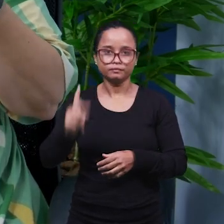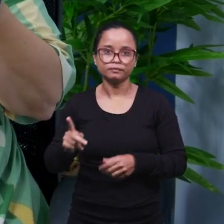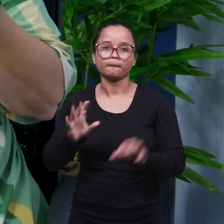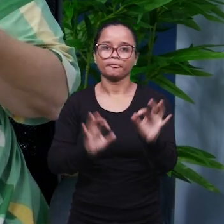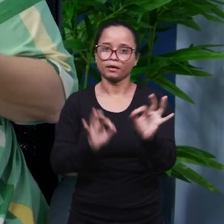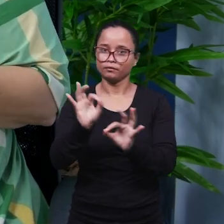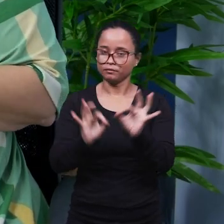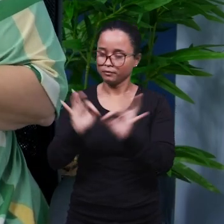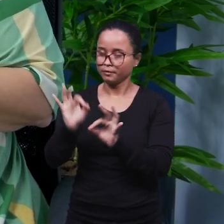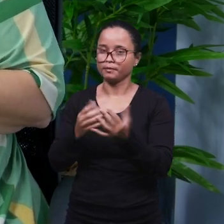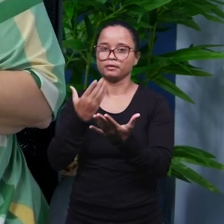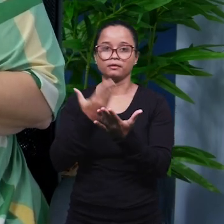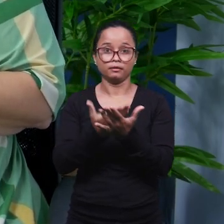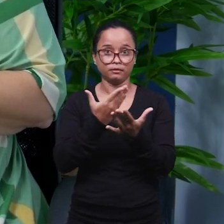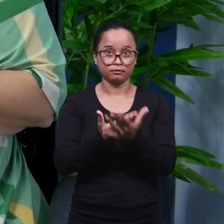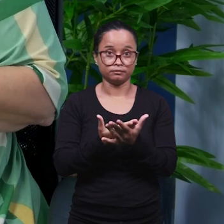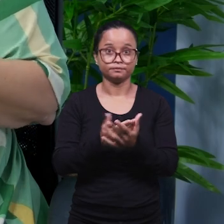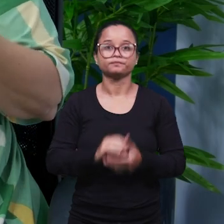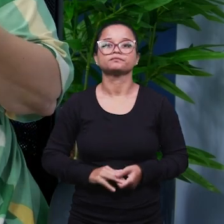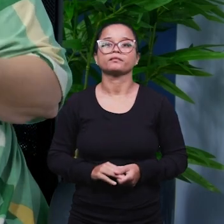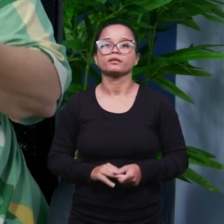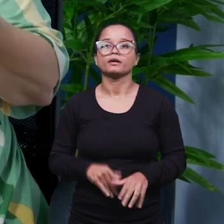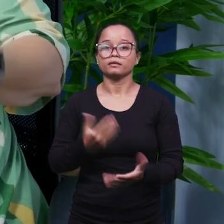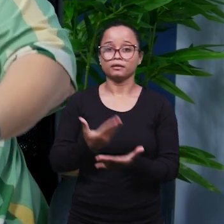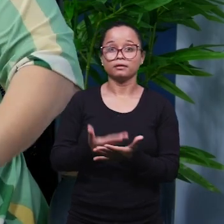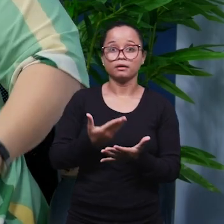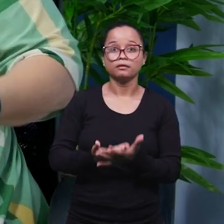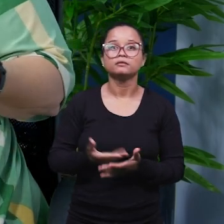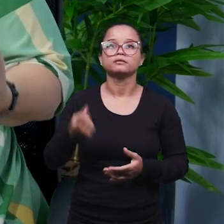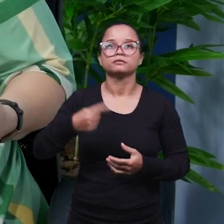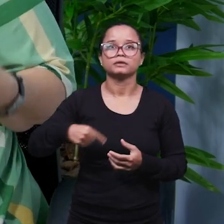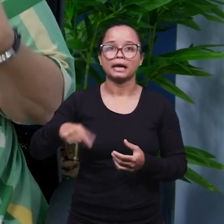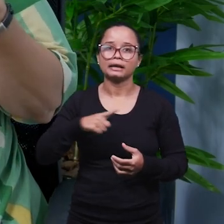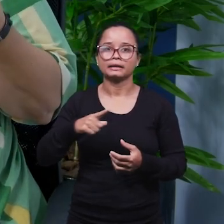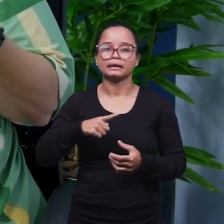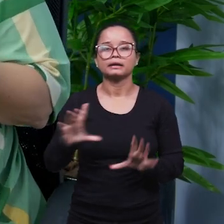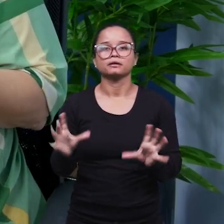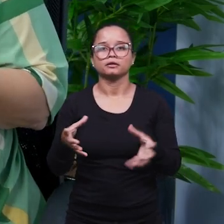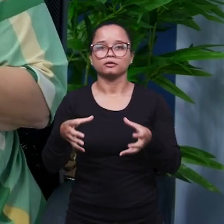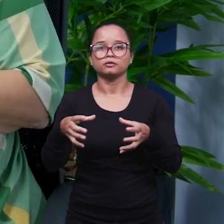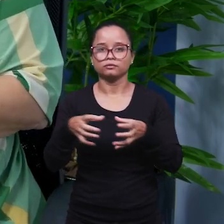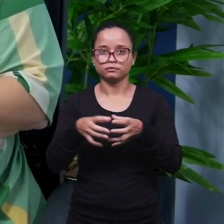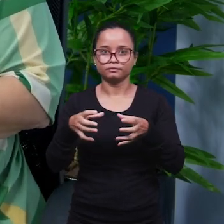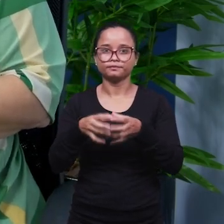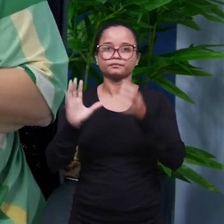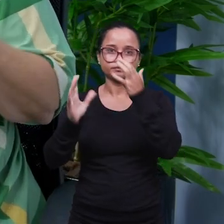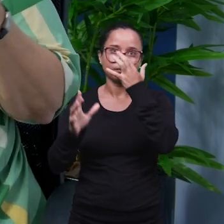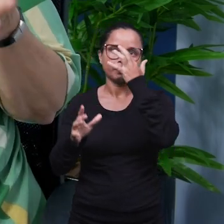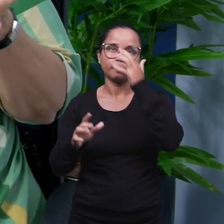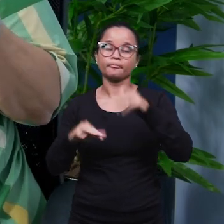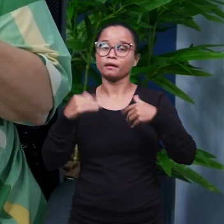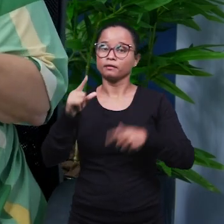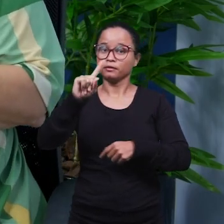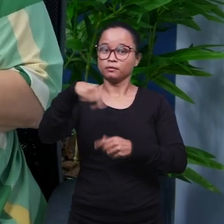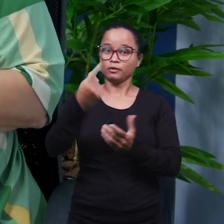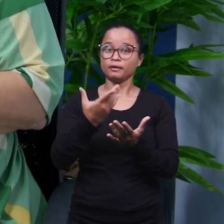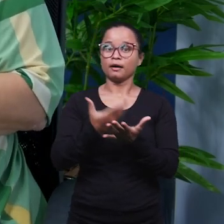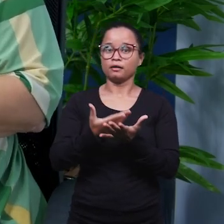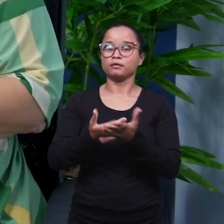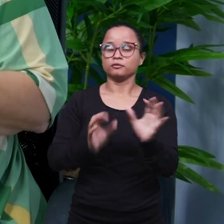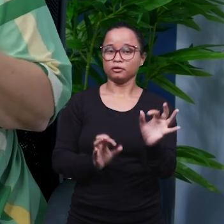que prepara essas aulas que nós damos nas classes já há bastante tempo. Depois que essa